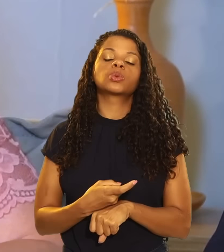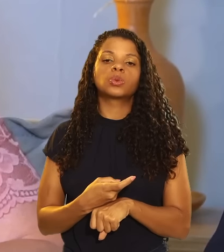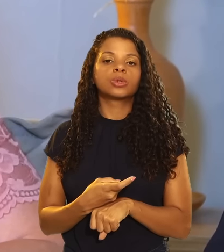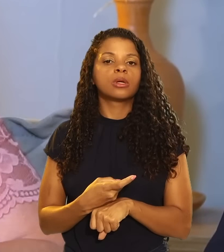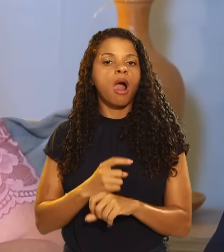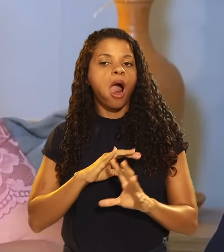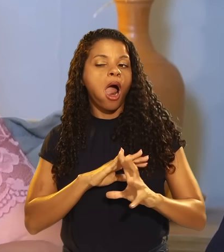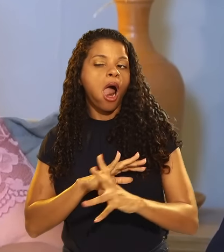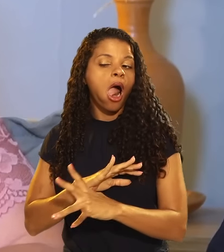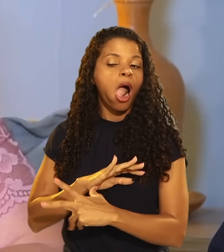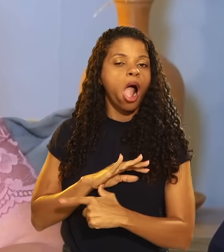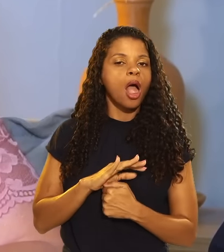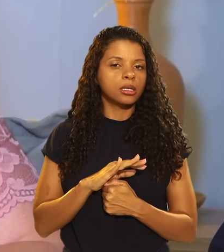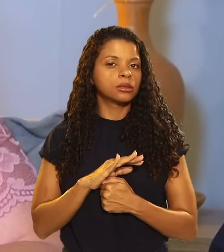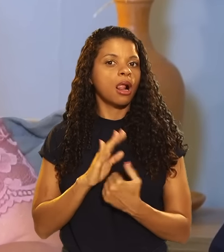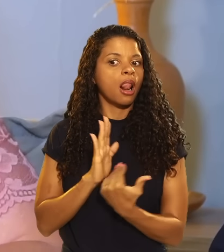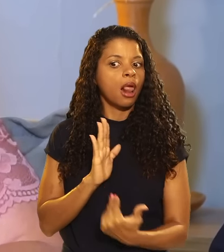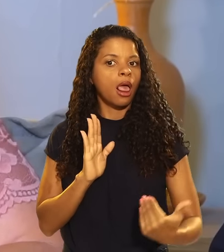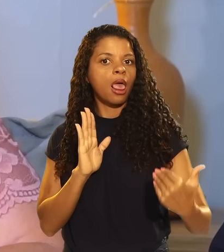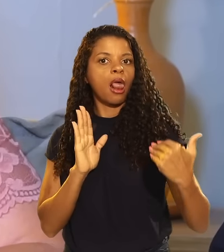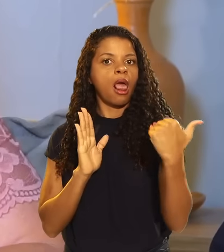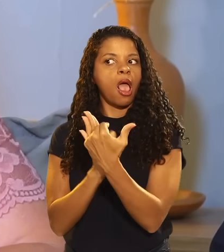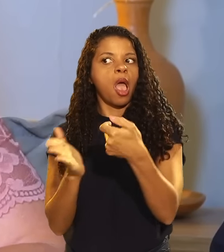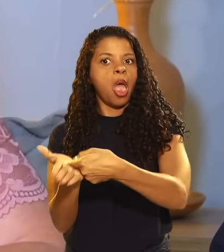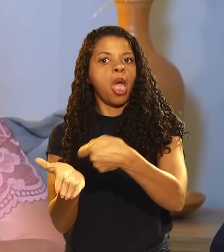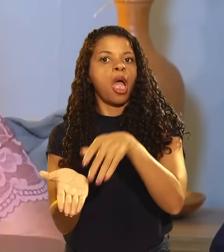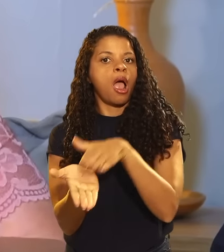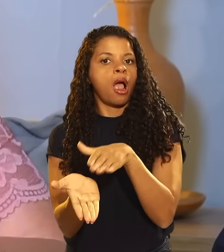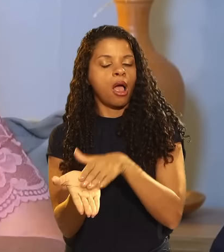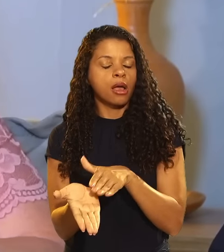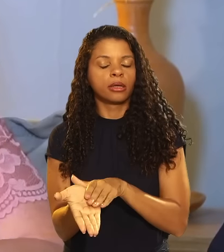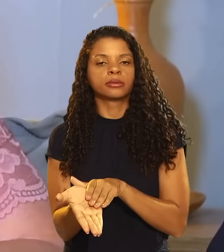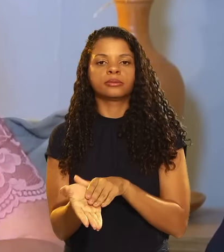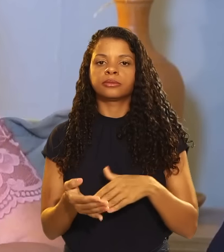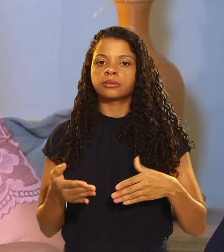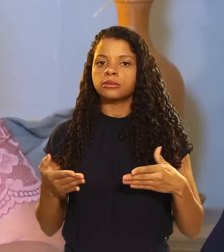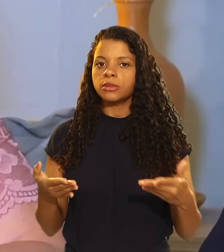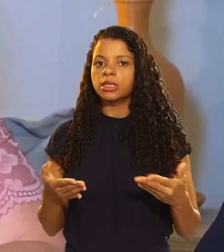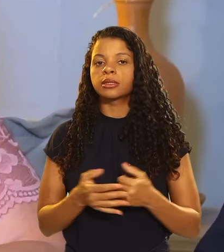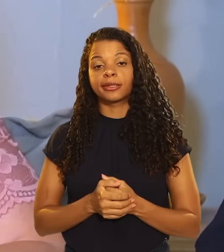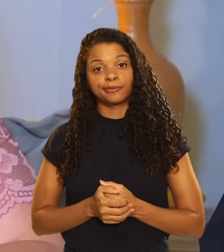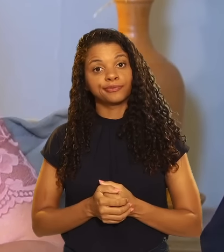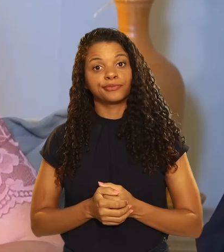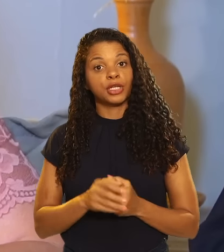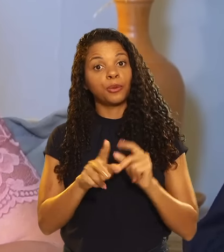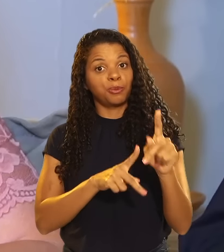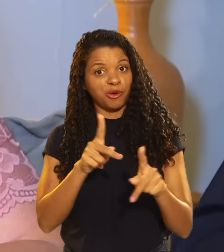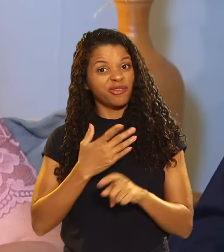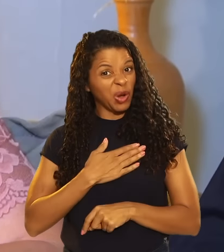né? Cobravam mais do que deveria ser cobrado. Então imagina como eles eram vistos pela